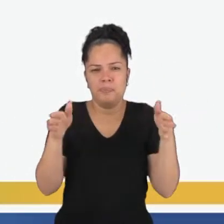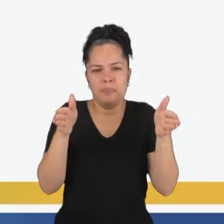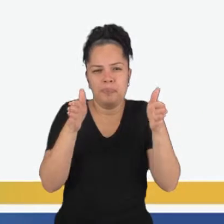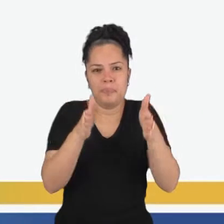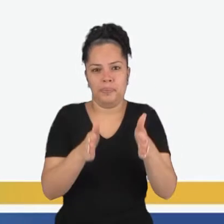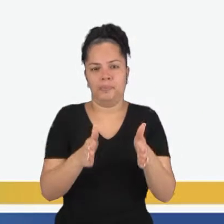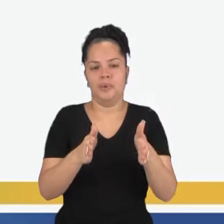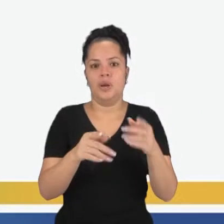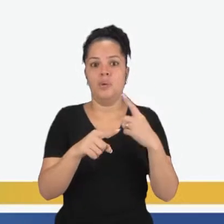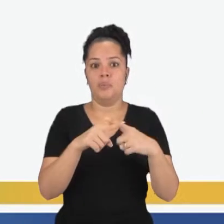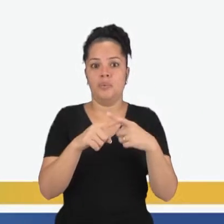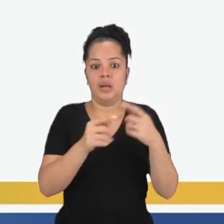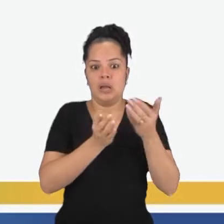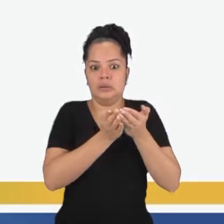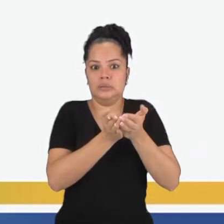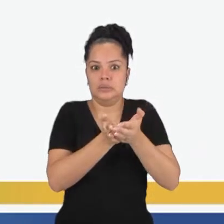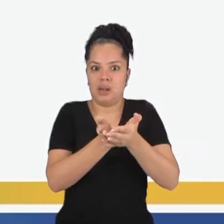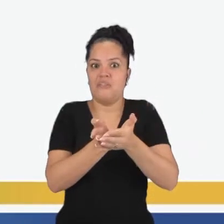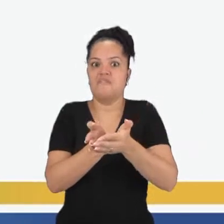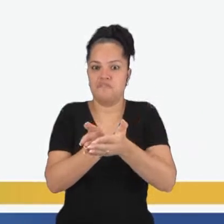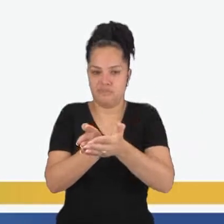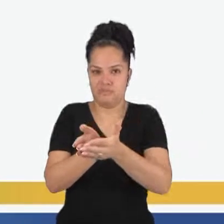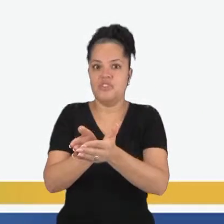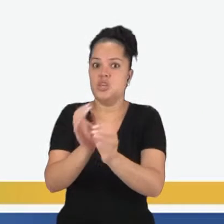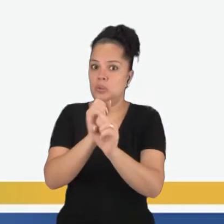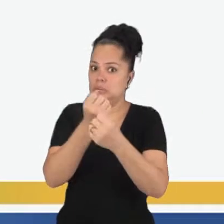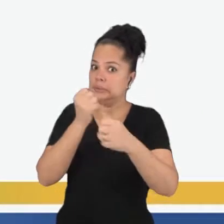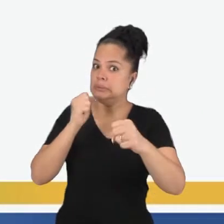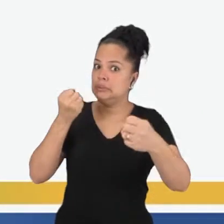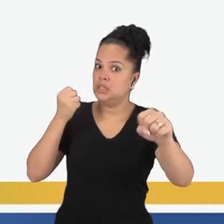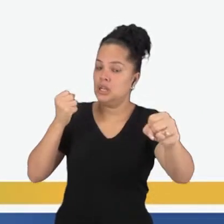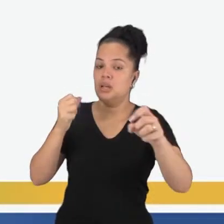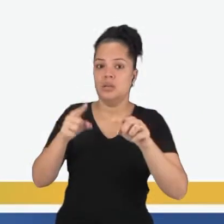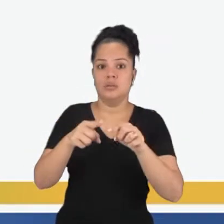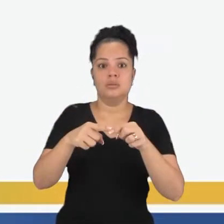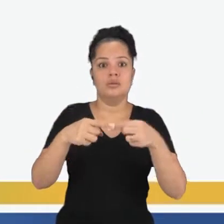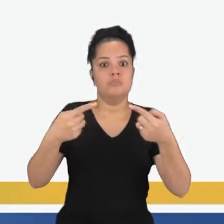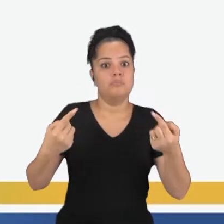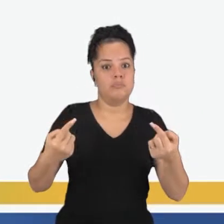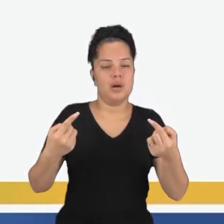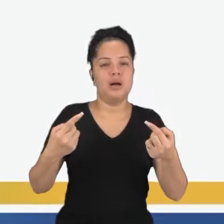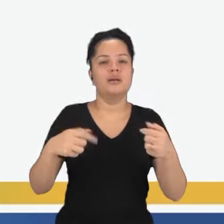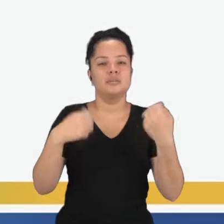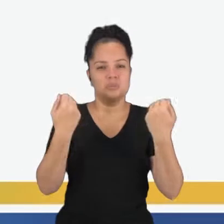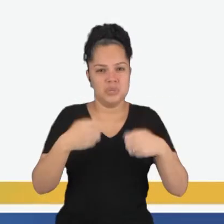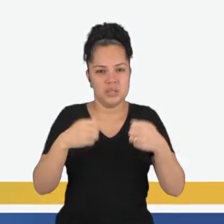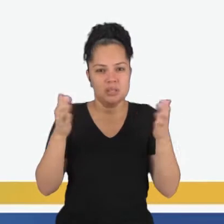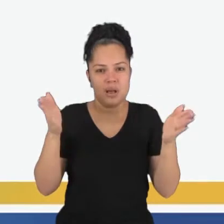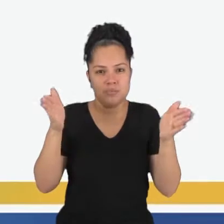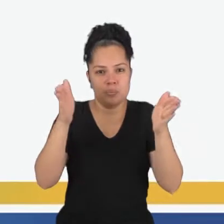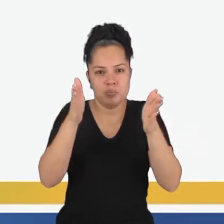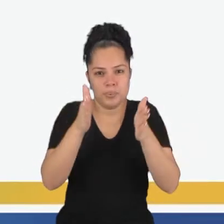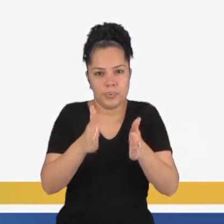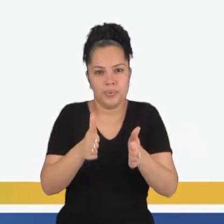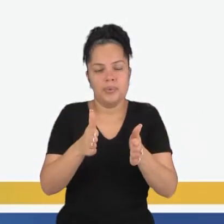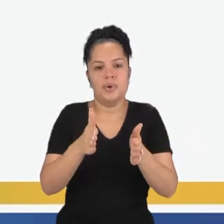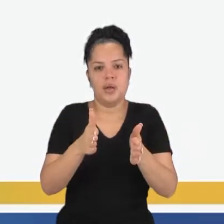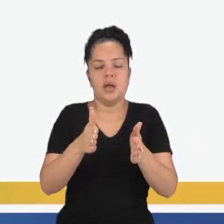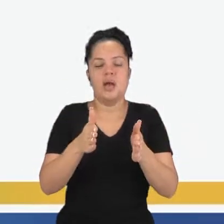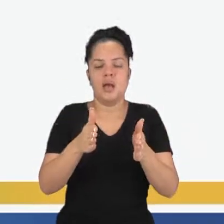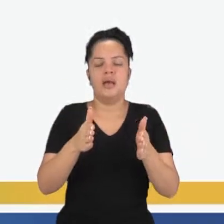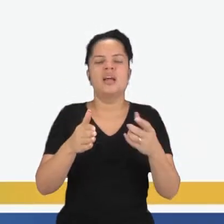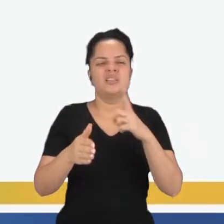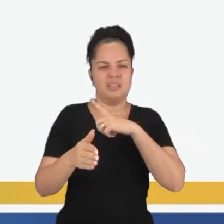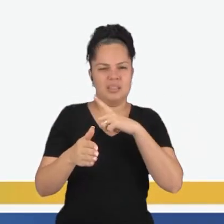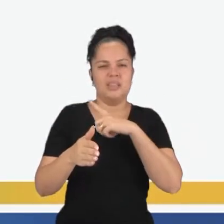embora navios deste tipo fossem geralmente grandes, se otimizava o espaço para caber o